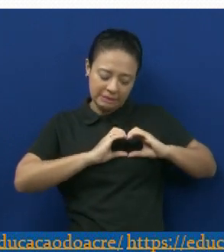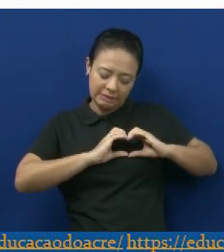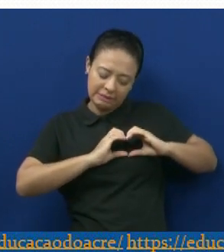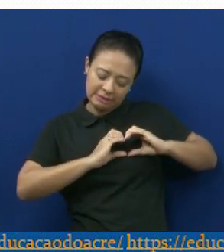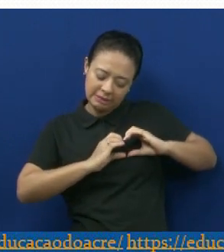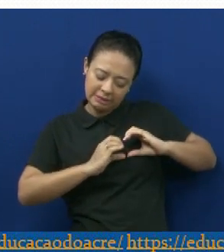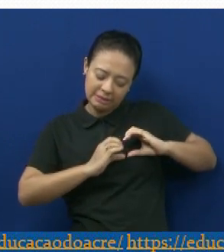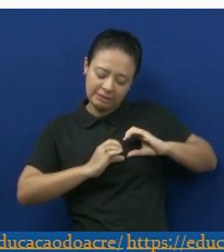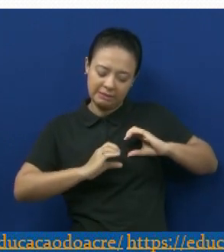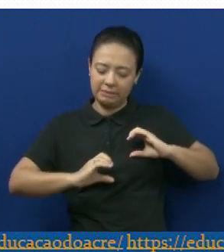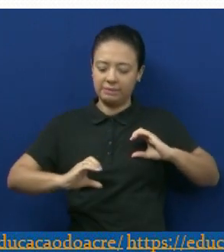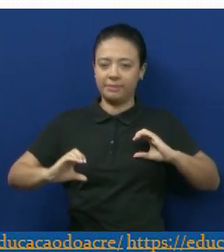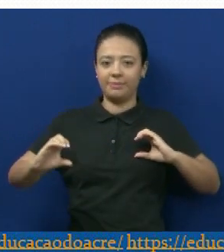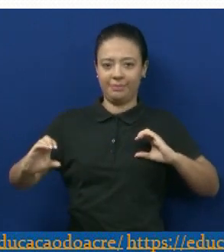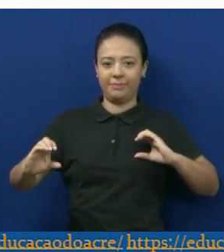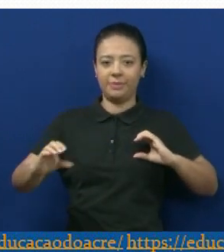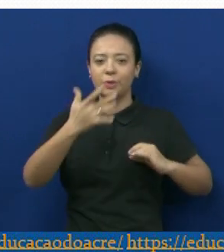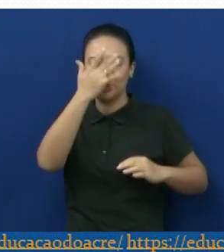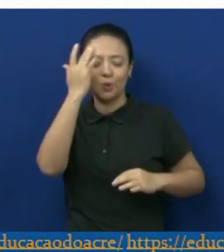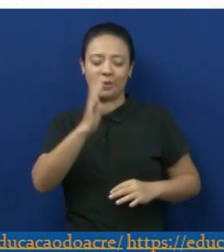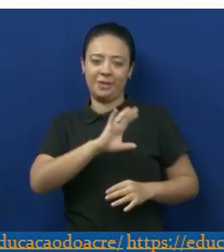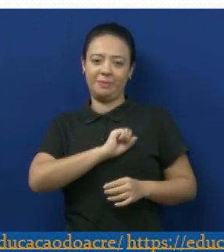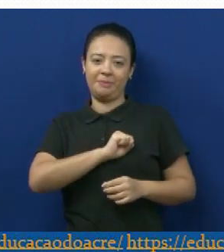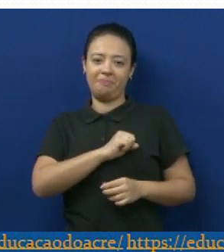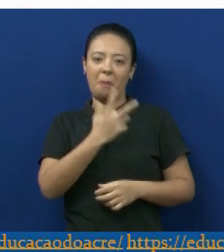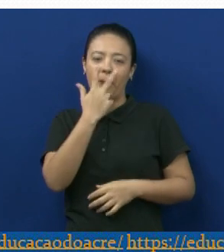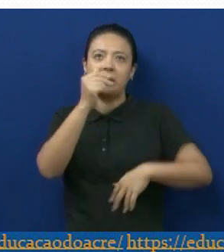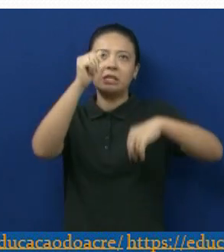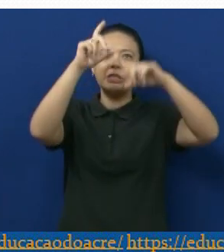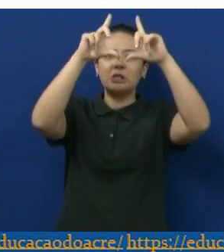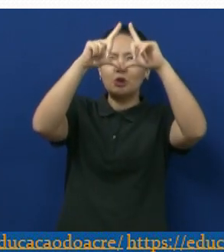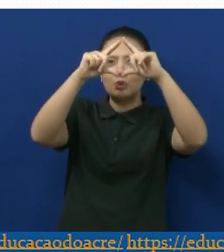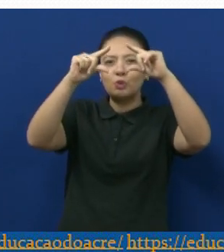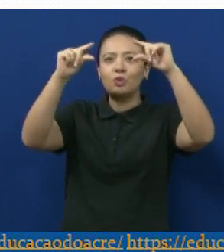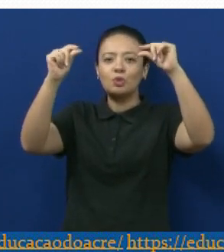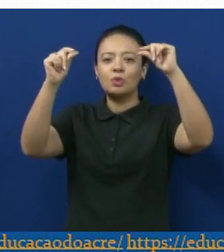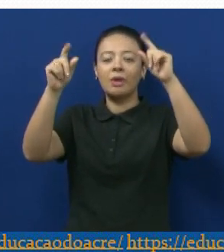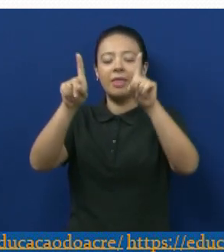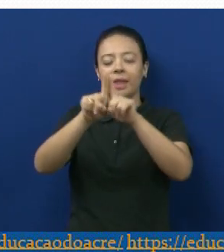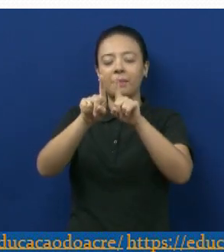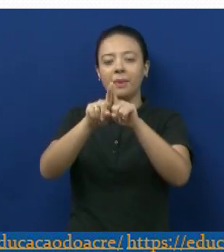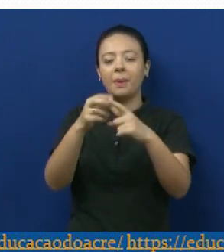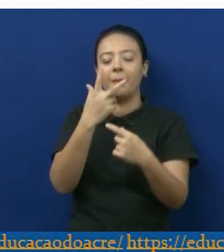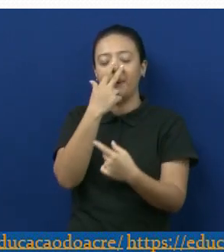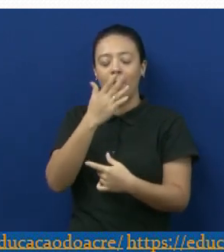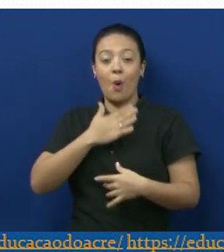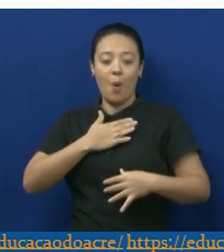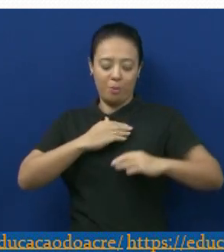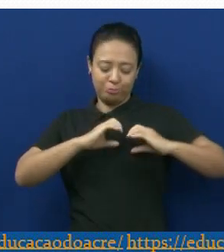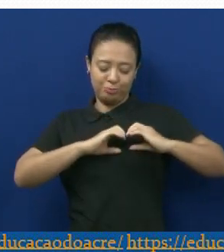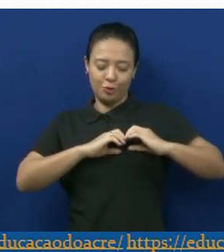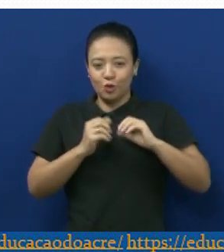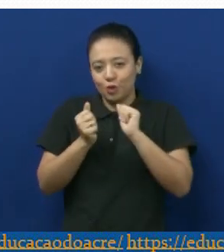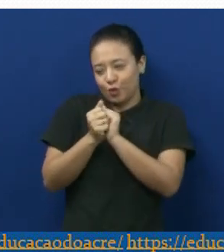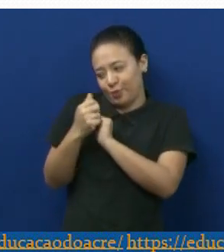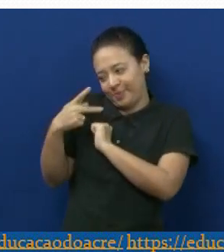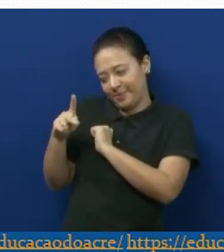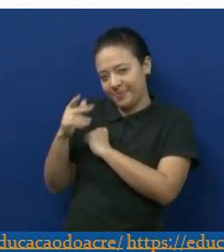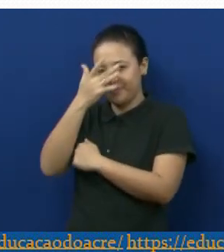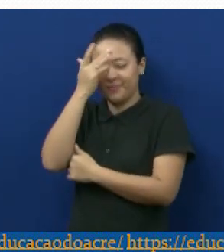ama fica faltando um pedaço, que nem a lua minguando, que nem o meu nos seus braços. Perceba